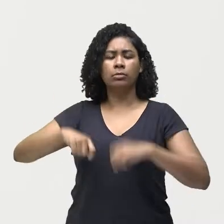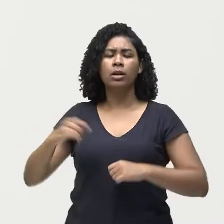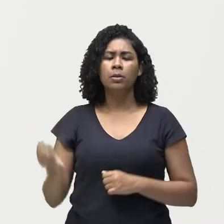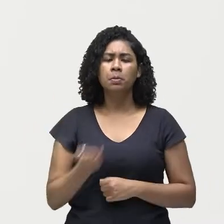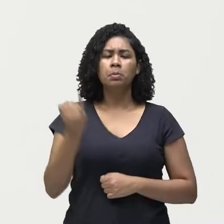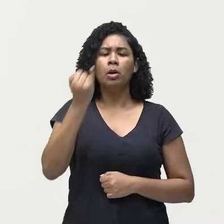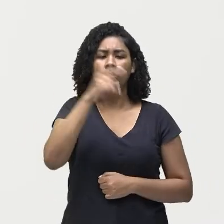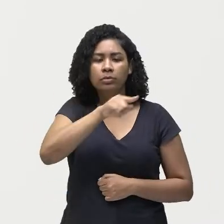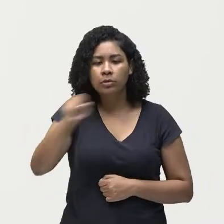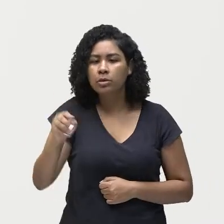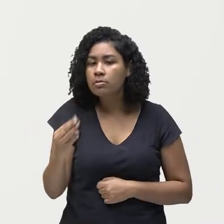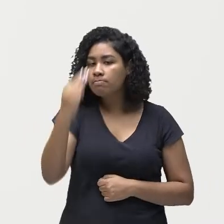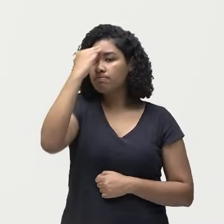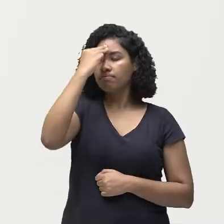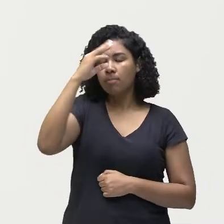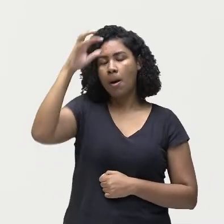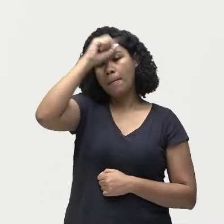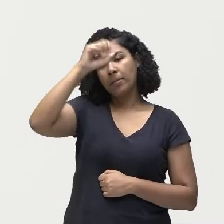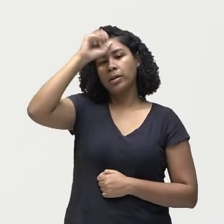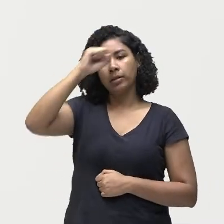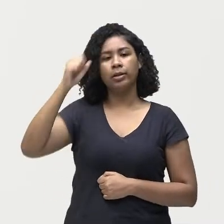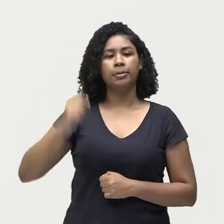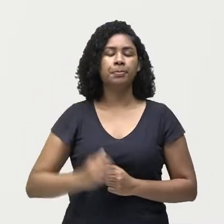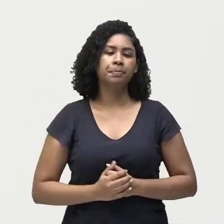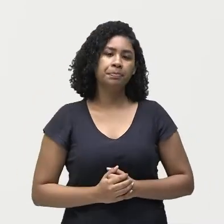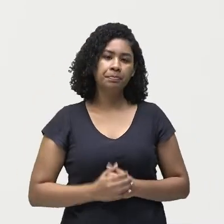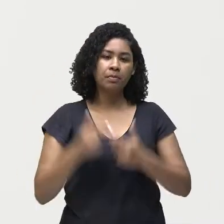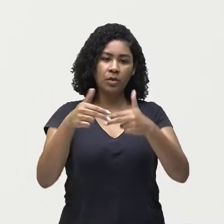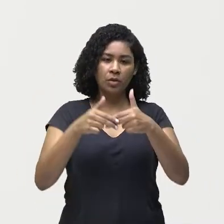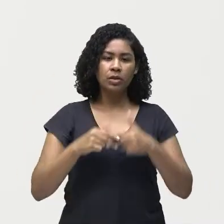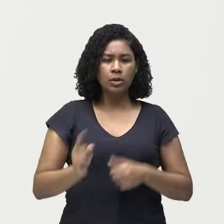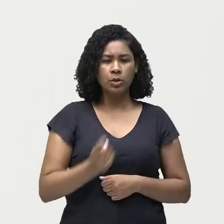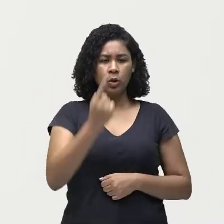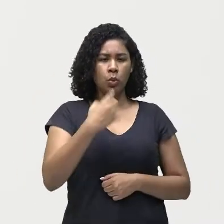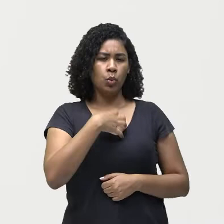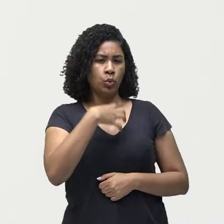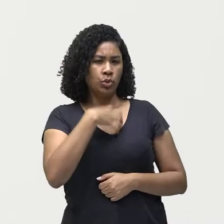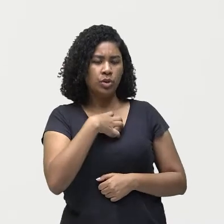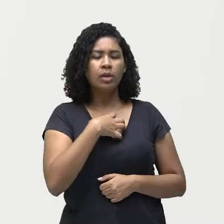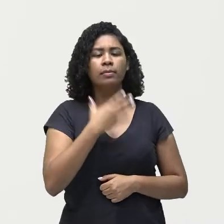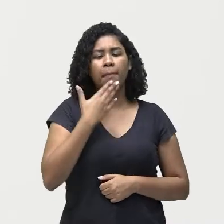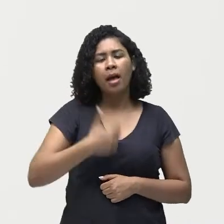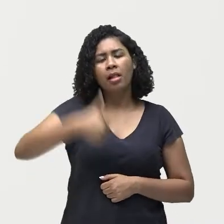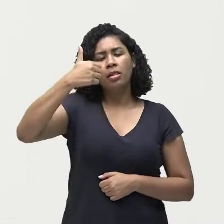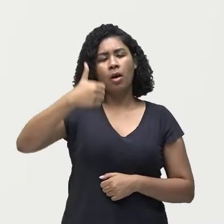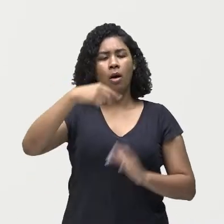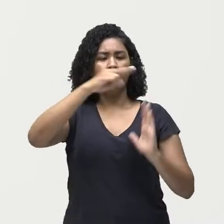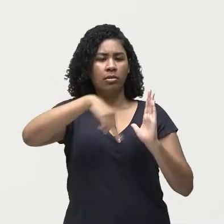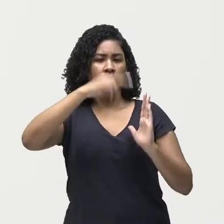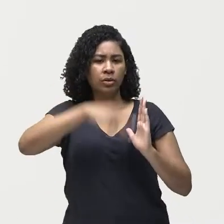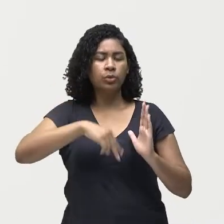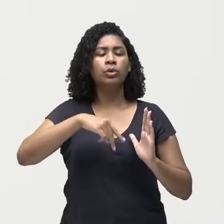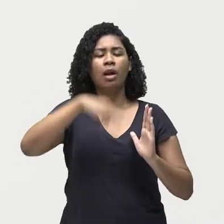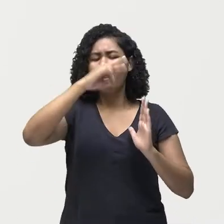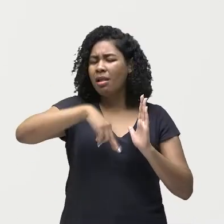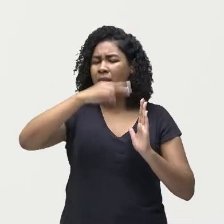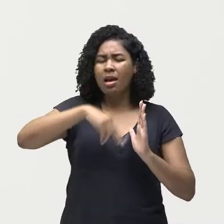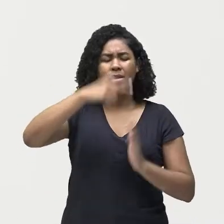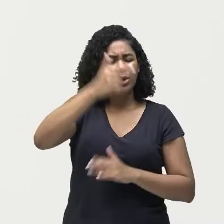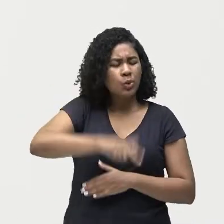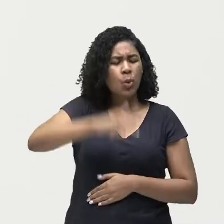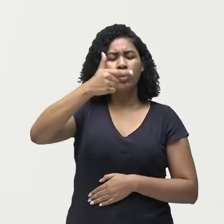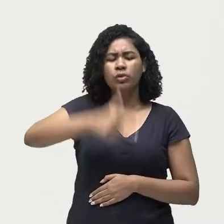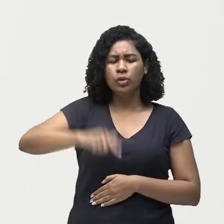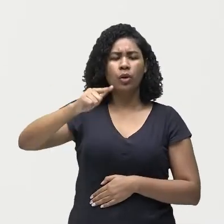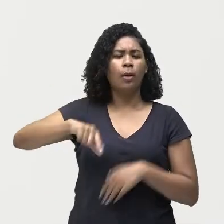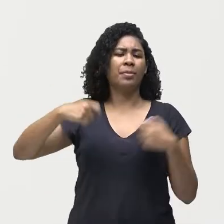já conhecemos. Então, uma das maneiras, né, de aprimorar a leitura é ler mais, repetir, criar